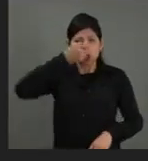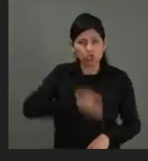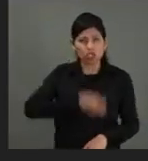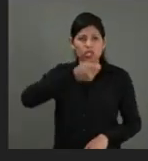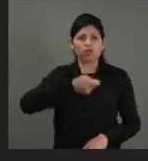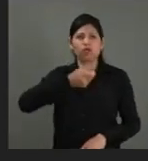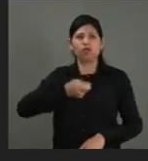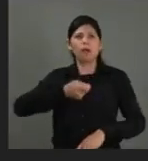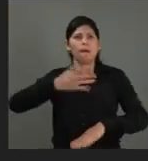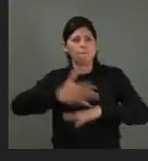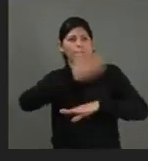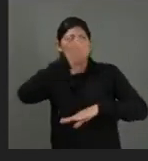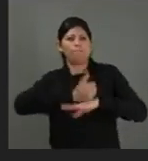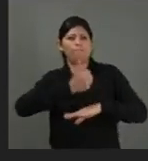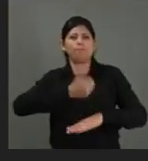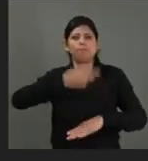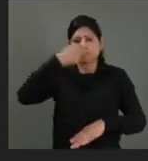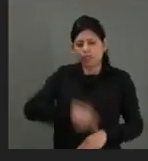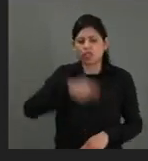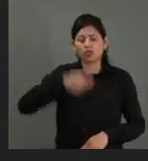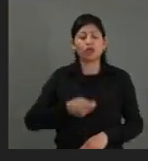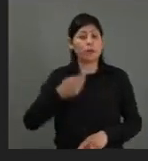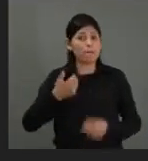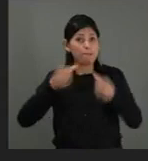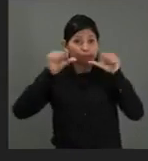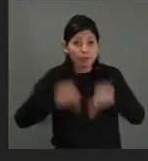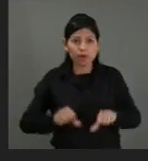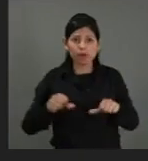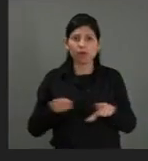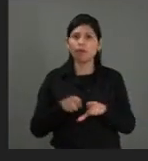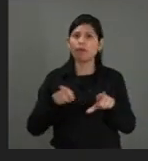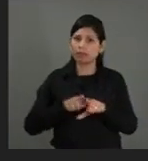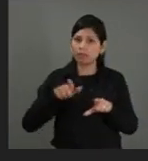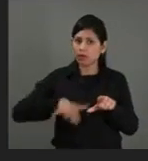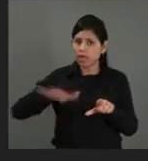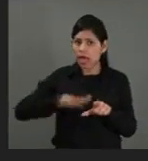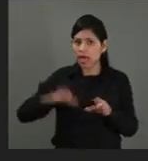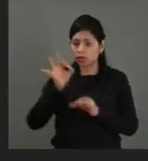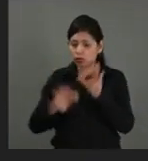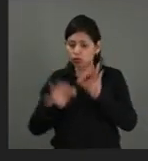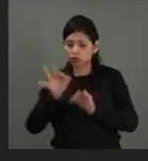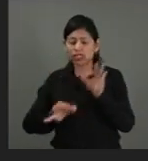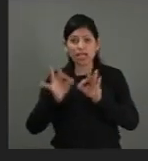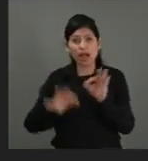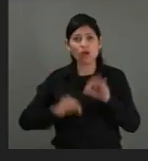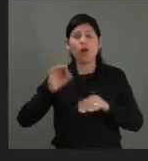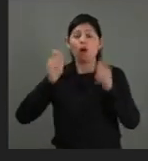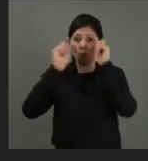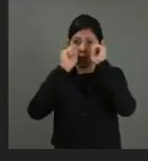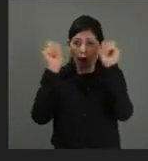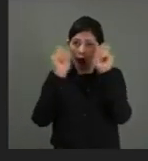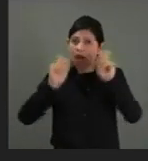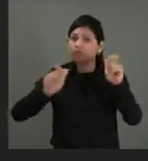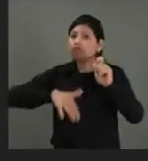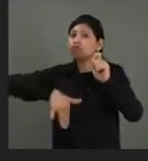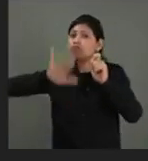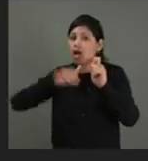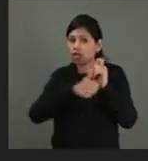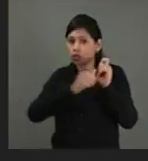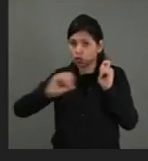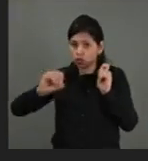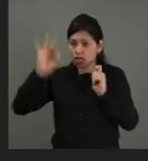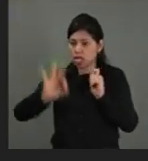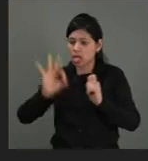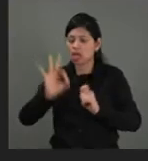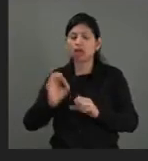a ditadura do poder judiciário, segundo o alerta feito há mais de 100 anos por esse que está em cima